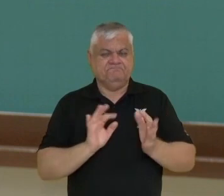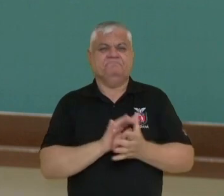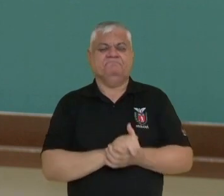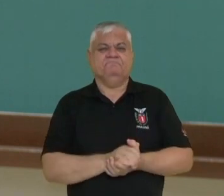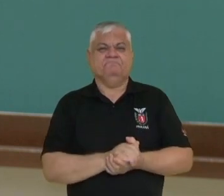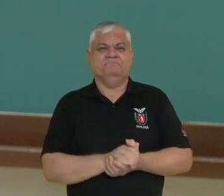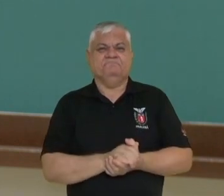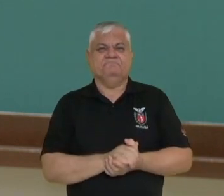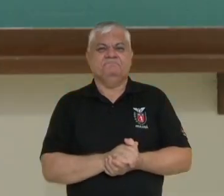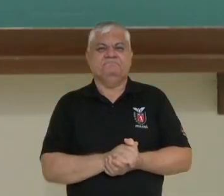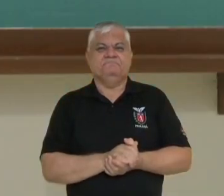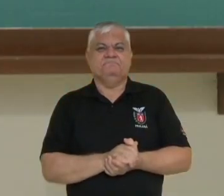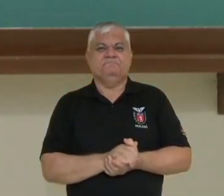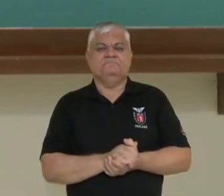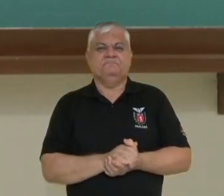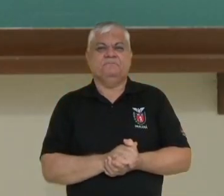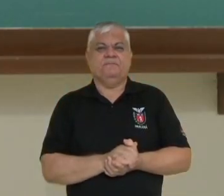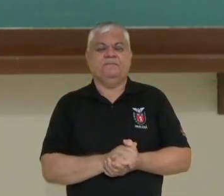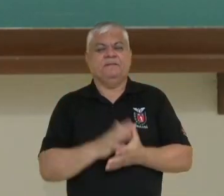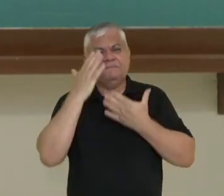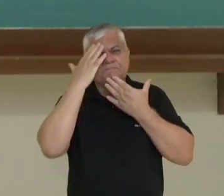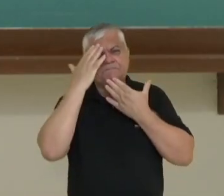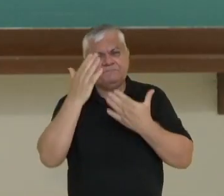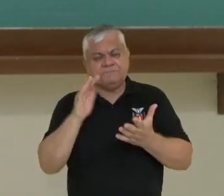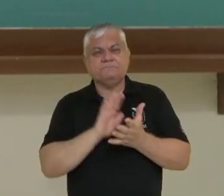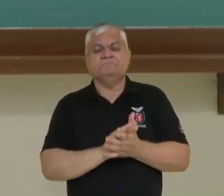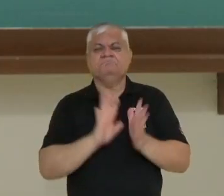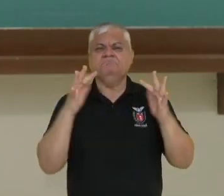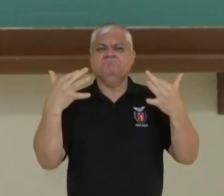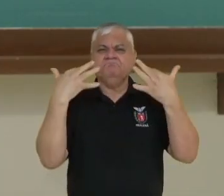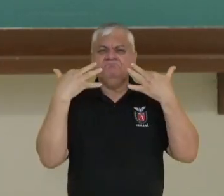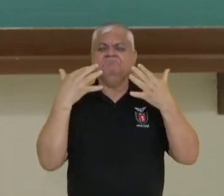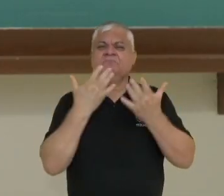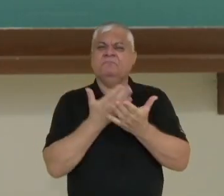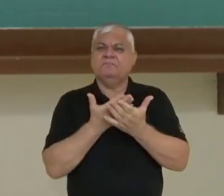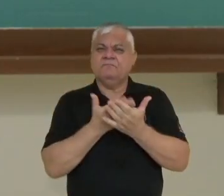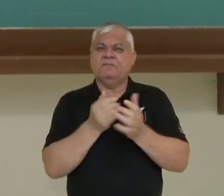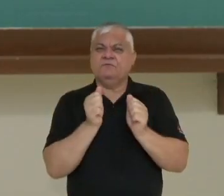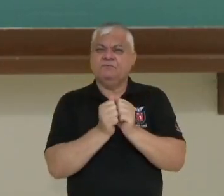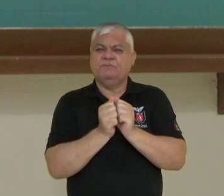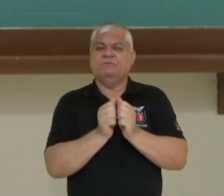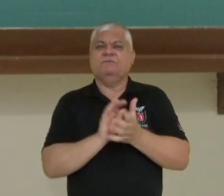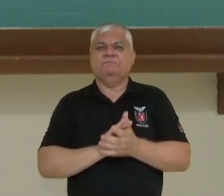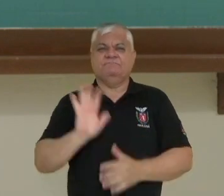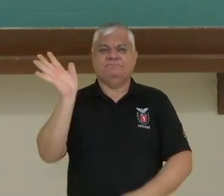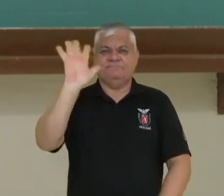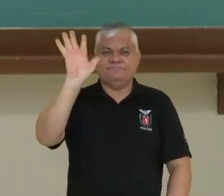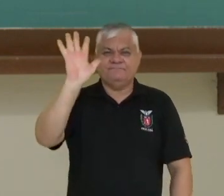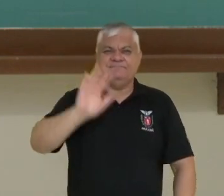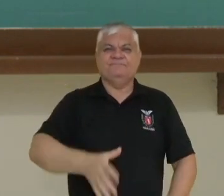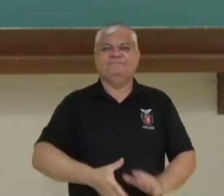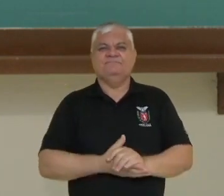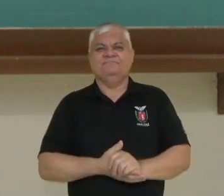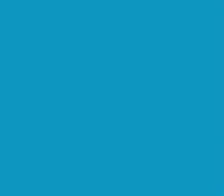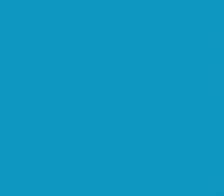Certo? Muito bem. Agradeço a você que nos acompanhou, certo? E até a próxima.